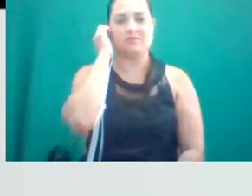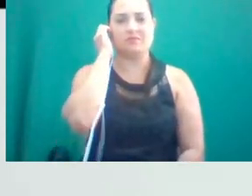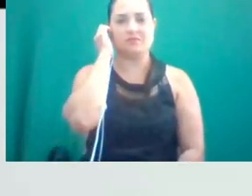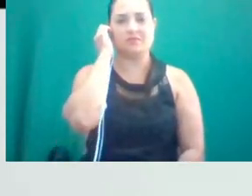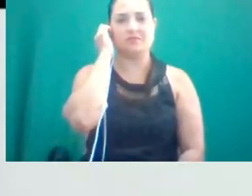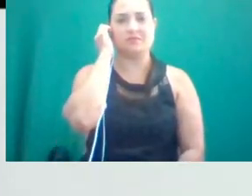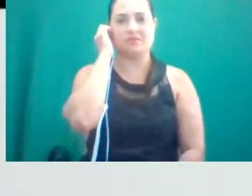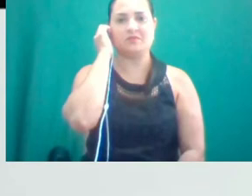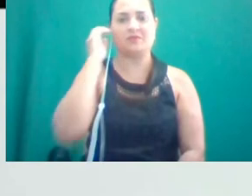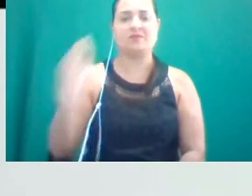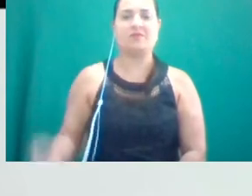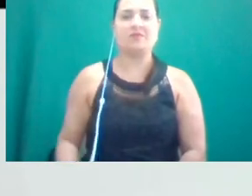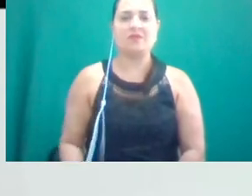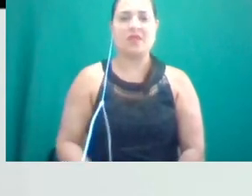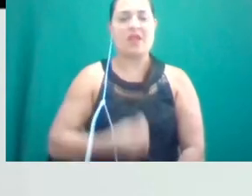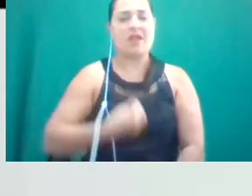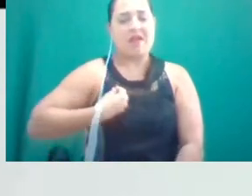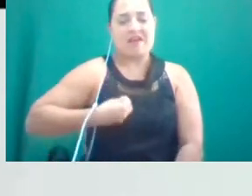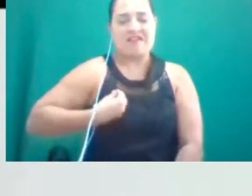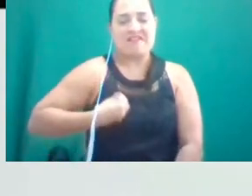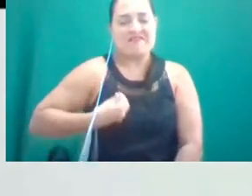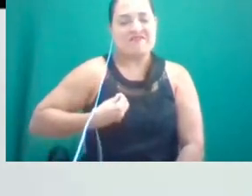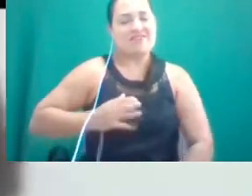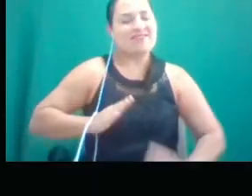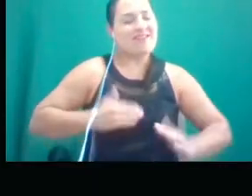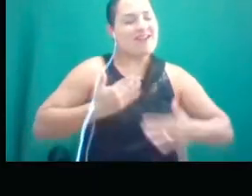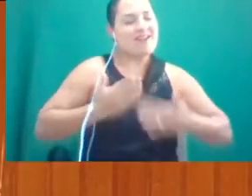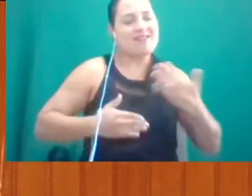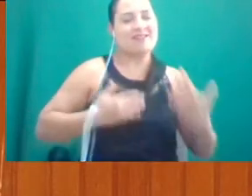vidas e meus parabéns.